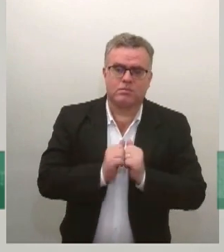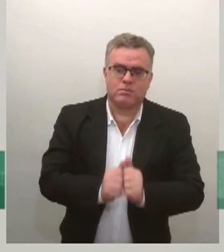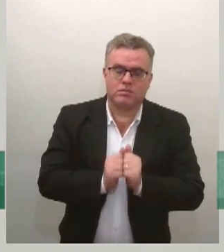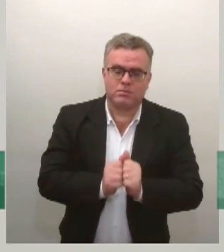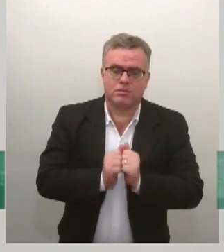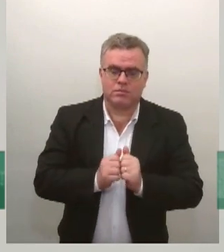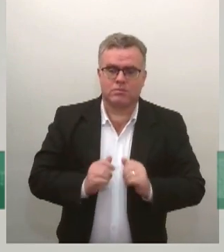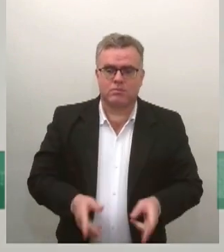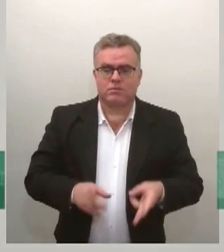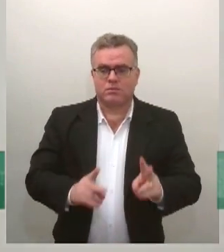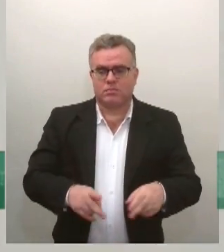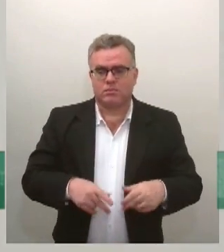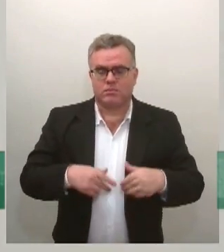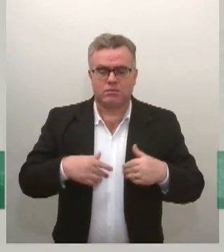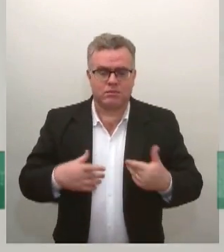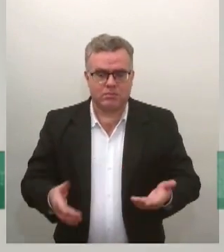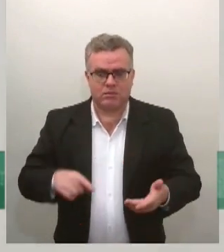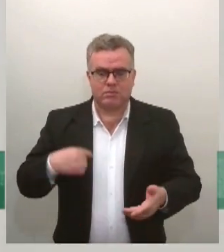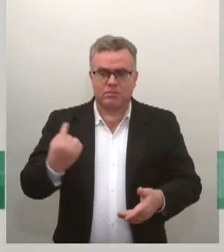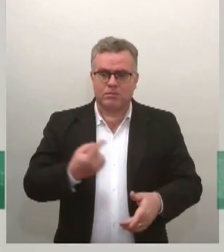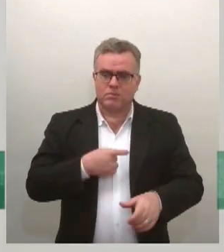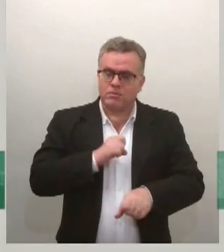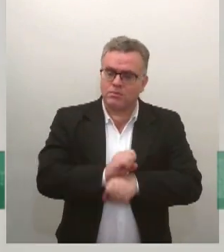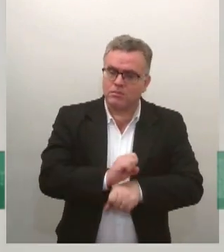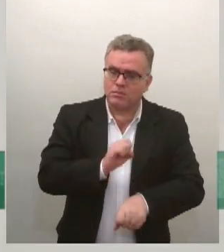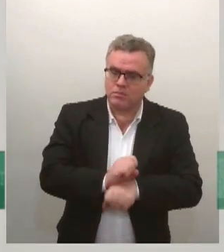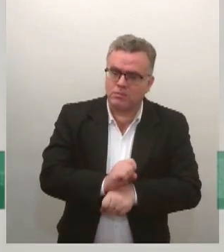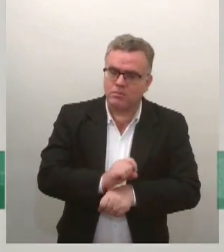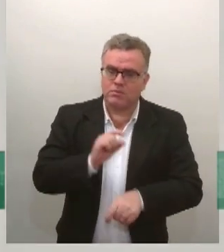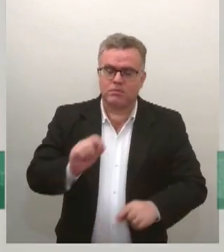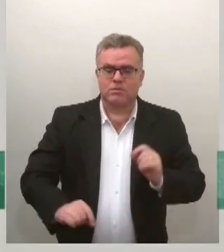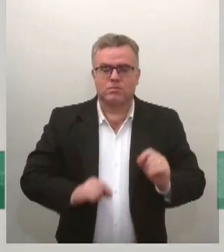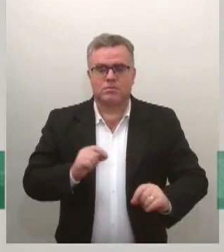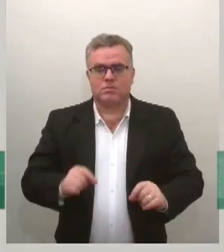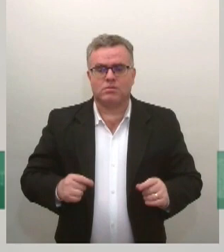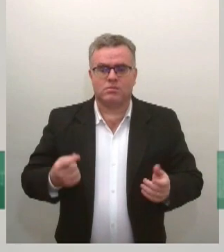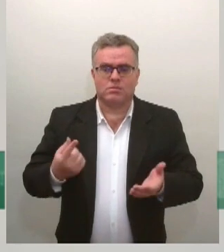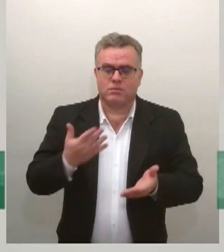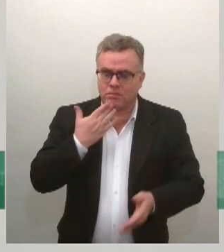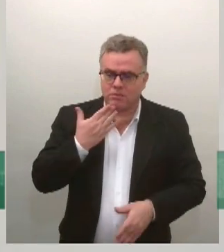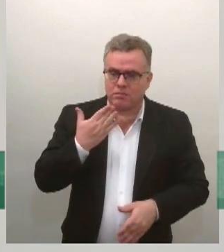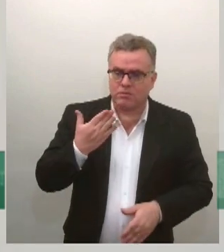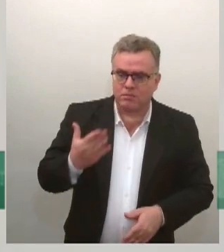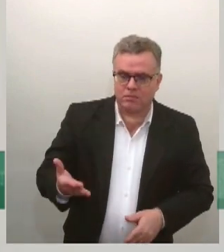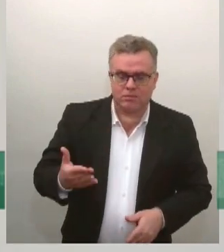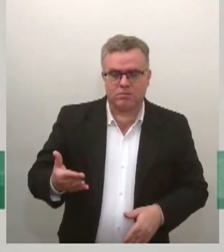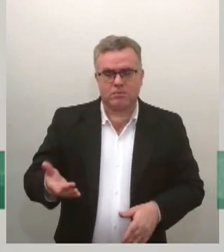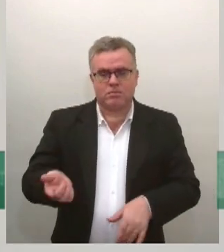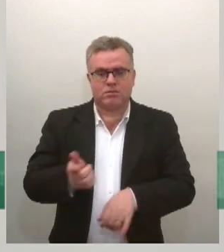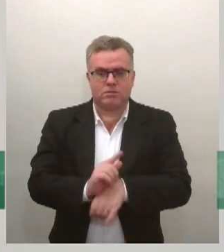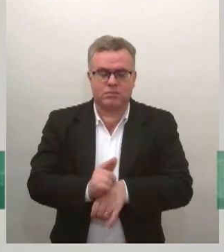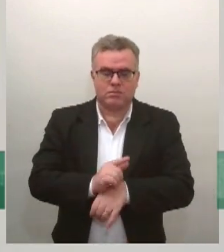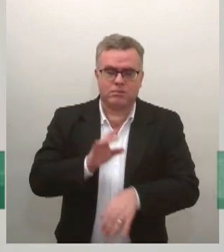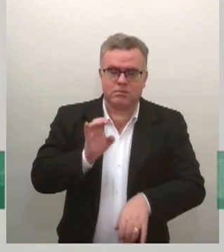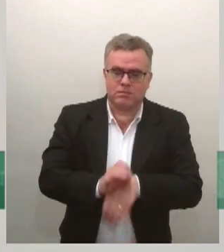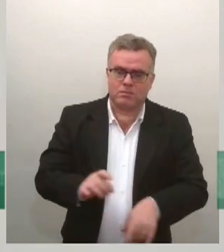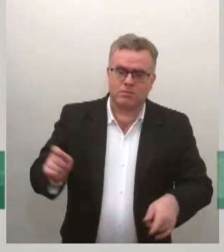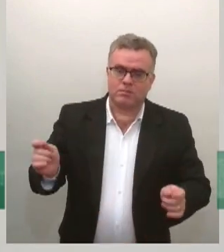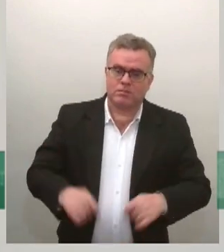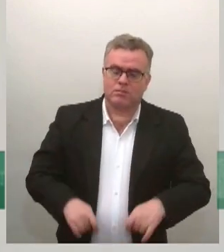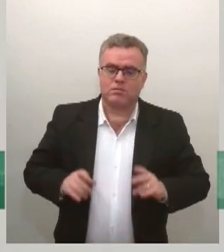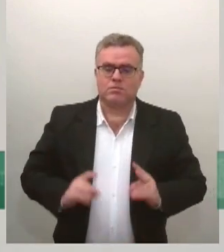está aguardando as tramitações, né, pedindo aos nossos gestores estaduais que priorizem isso,